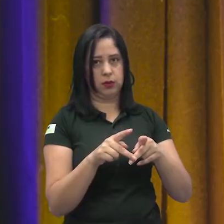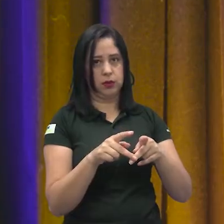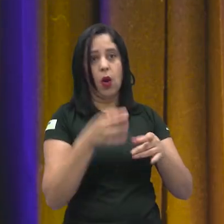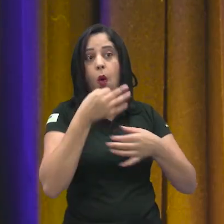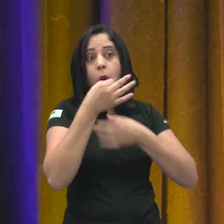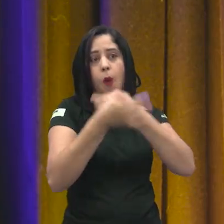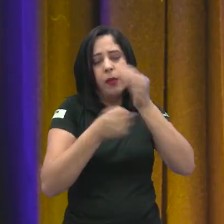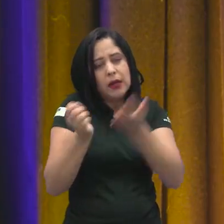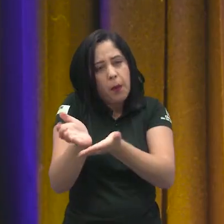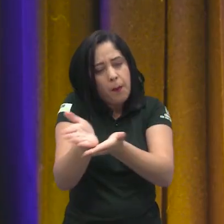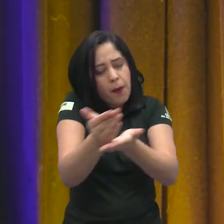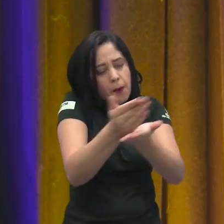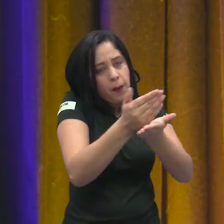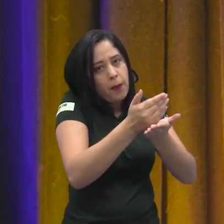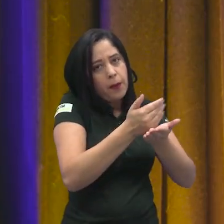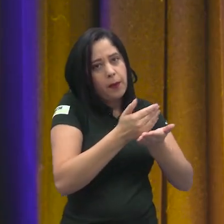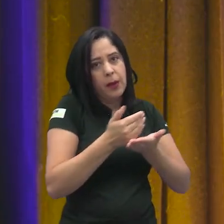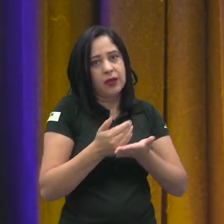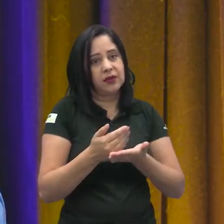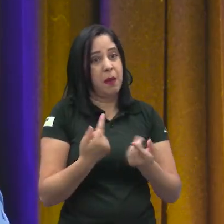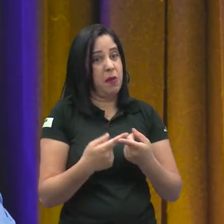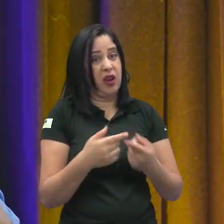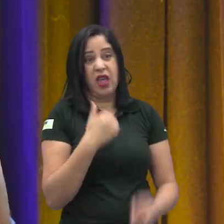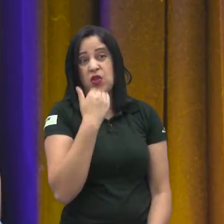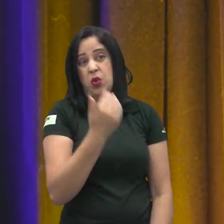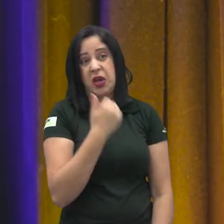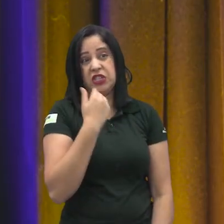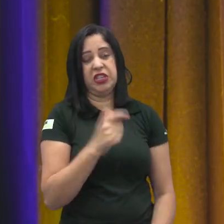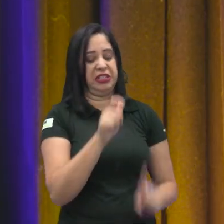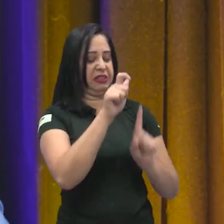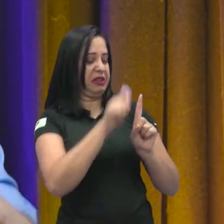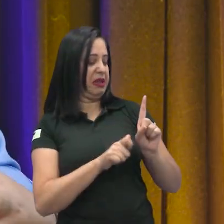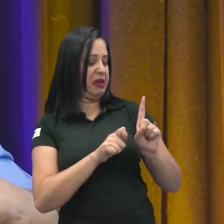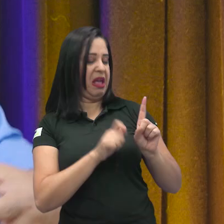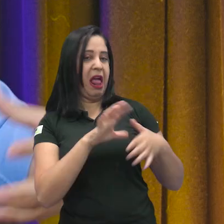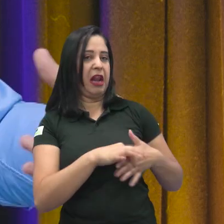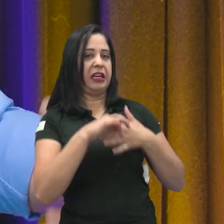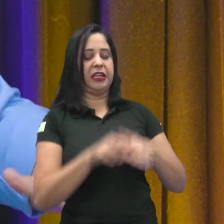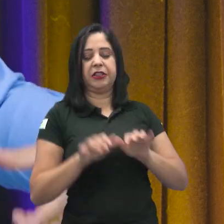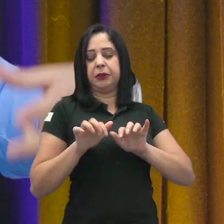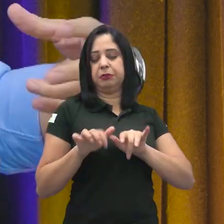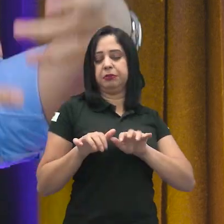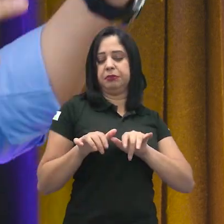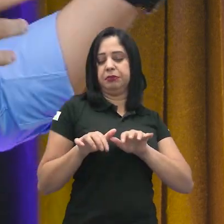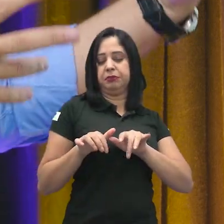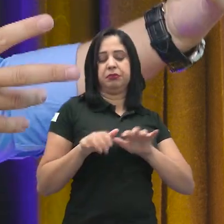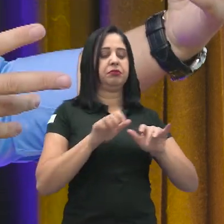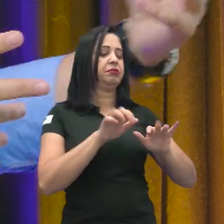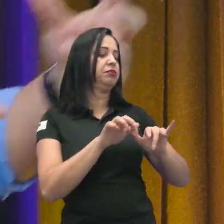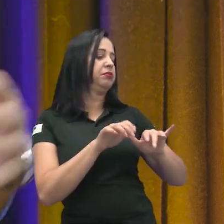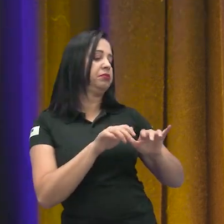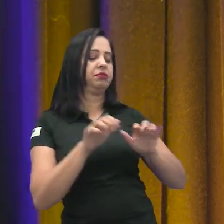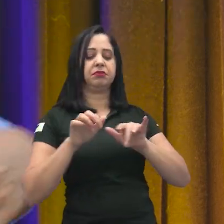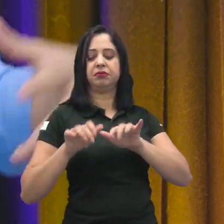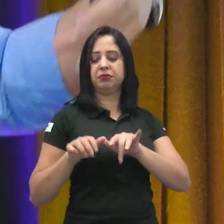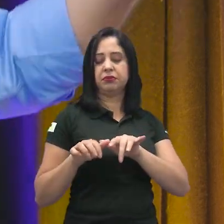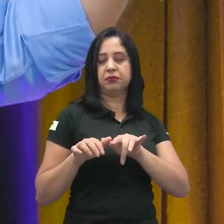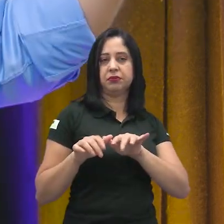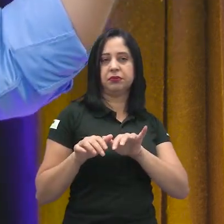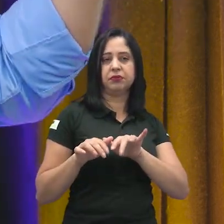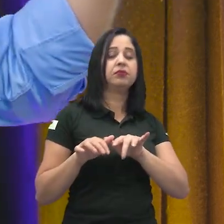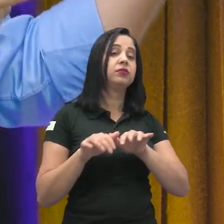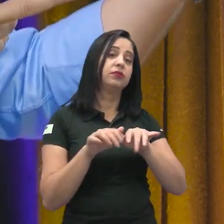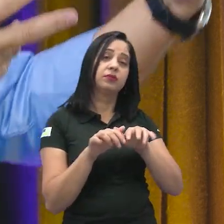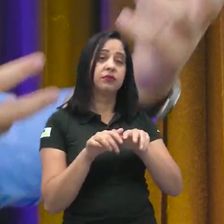tudo esteja na mesma página. Não adianta apenas o líder, diante da sua sala, do seu mapa de indicadores, estar